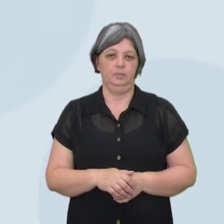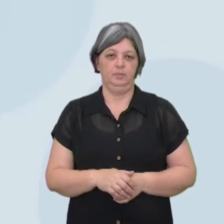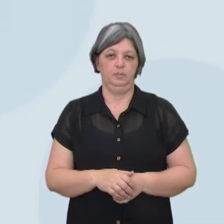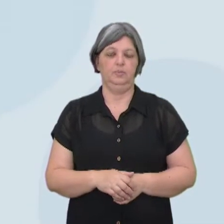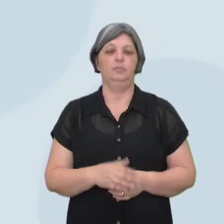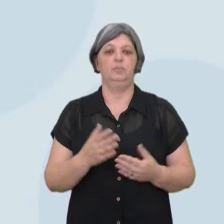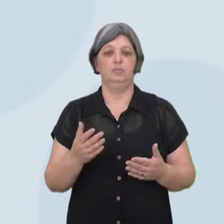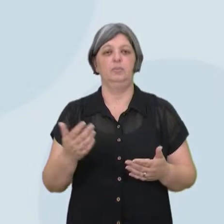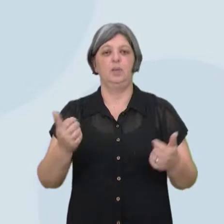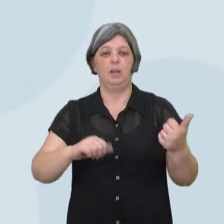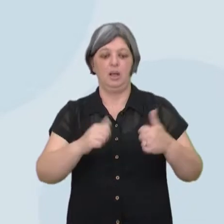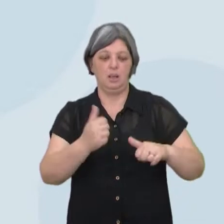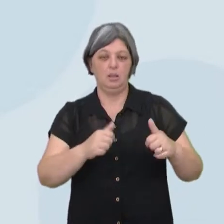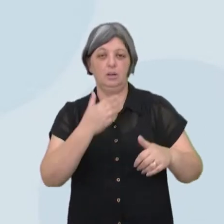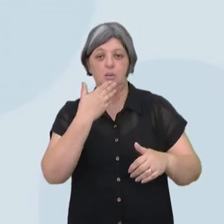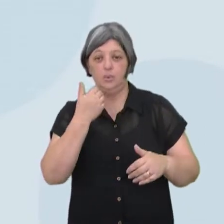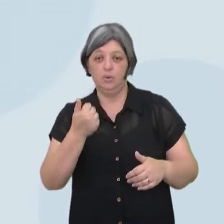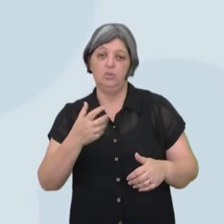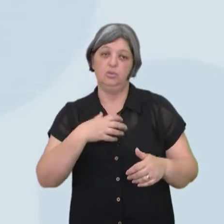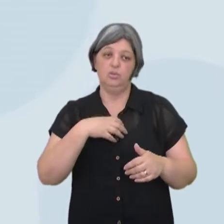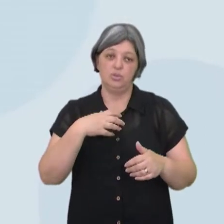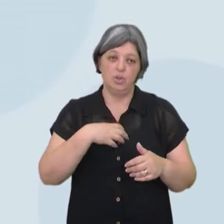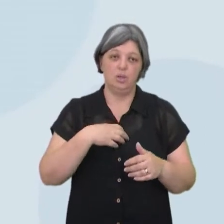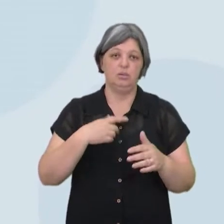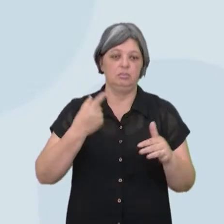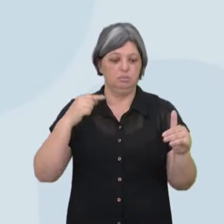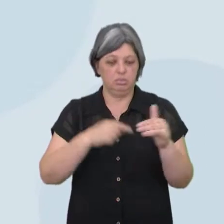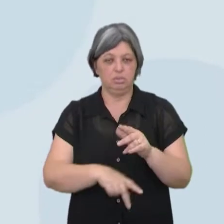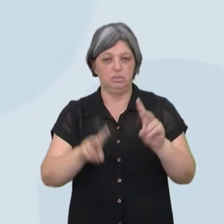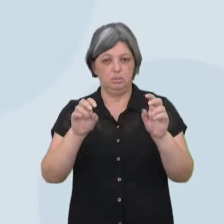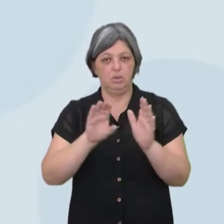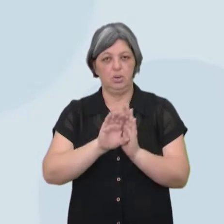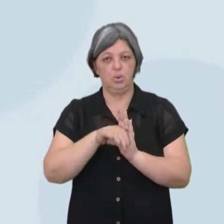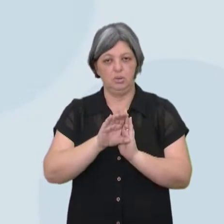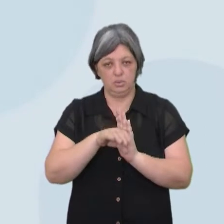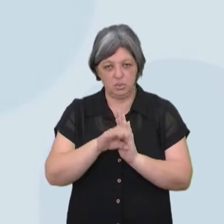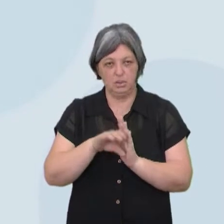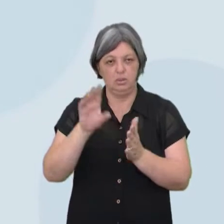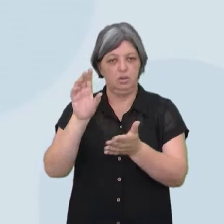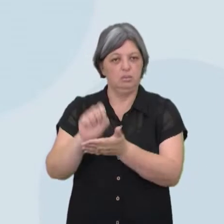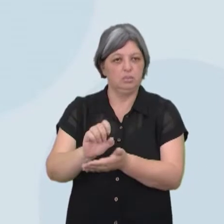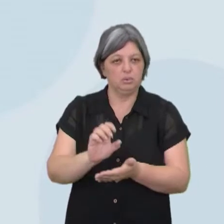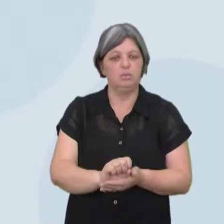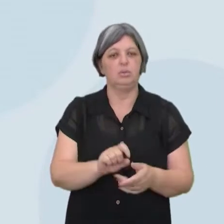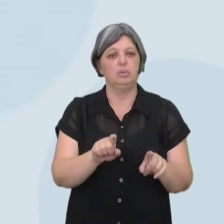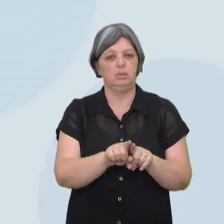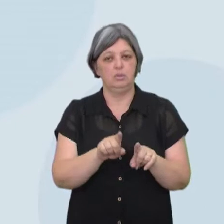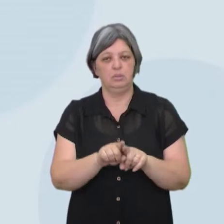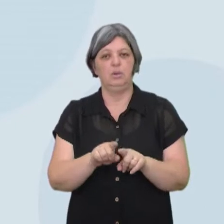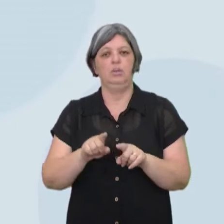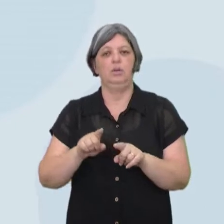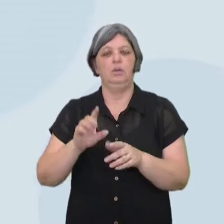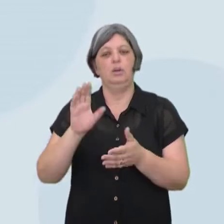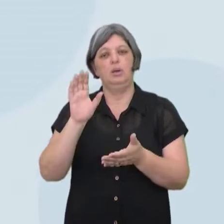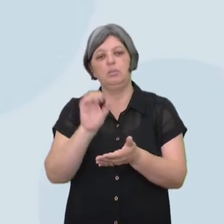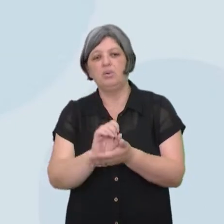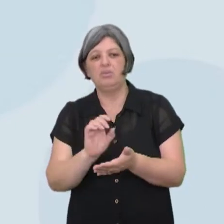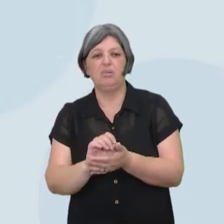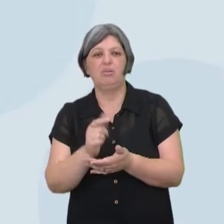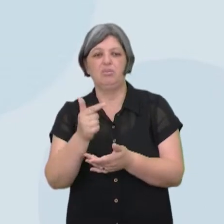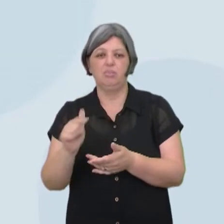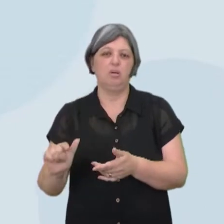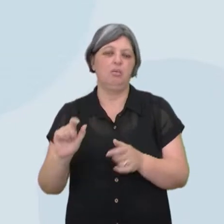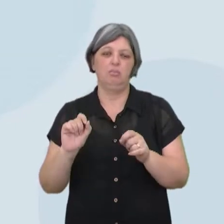Então, a gente vai analisar melhor e de uma forma mais aprofundada os conceitos aí de colonialidade e decolonialidade, em